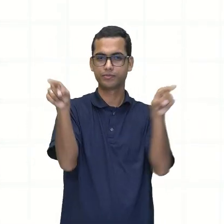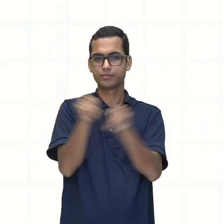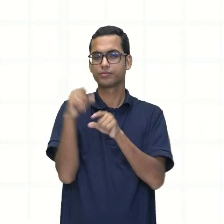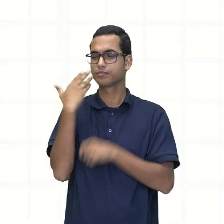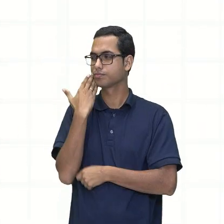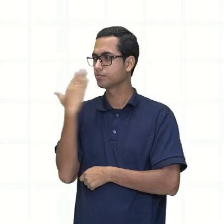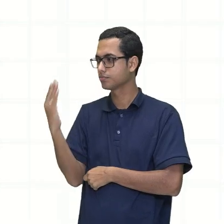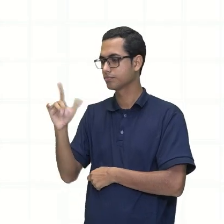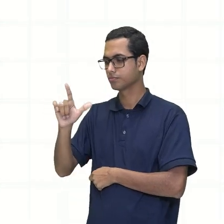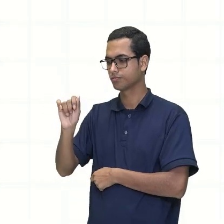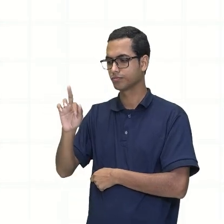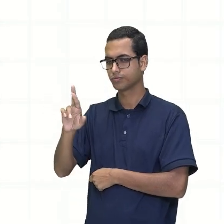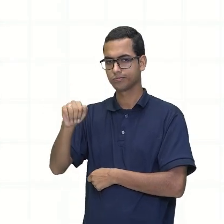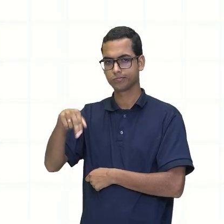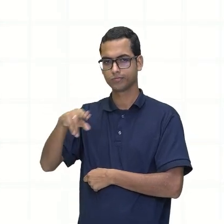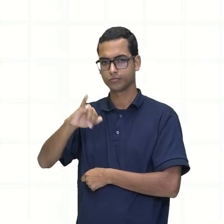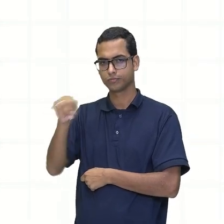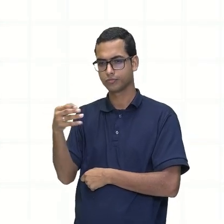estado, como aquela